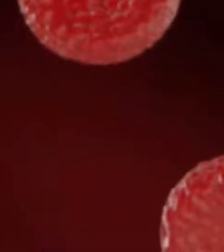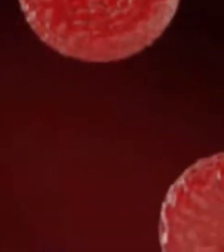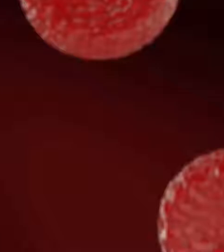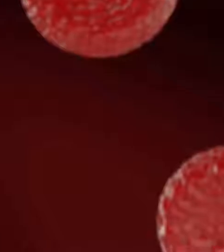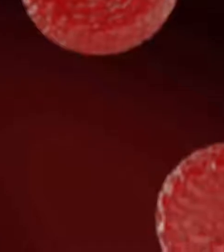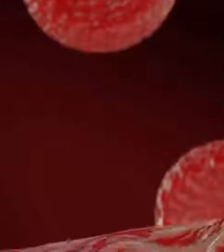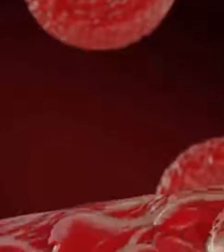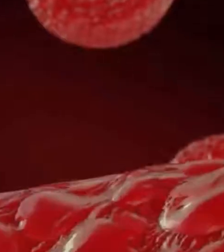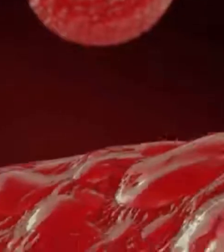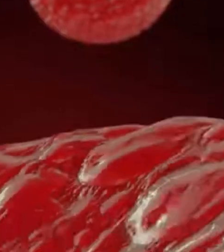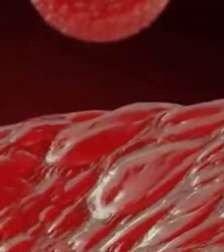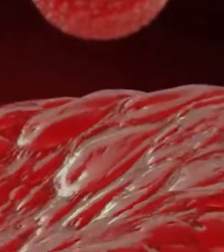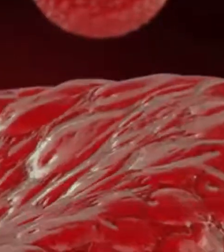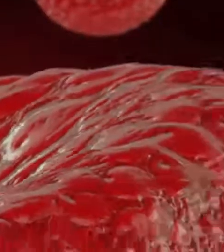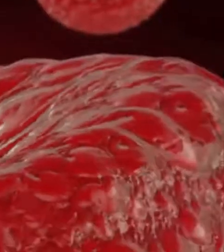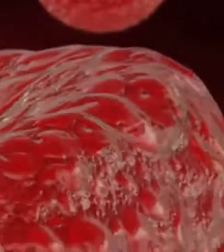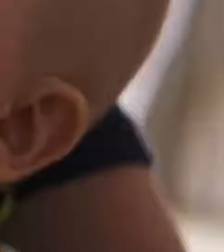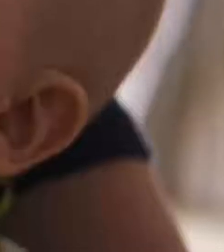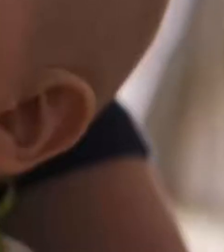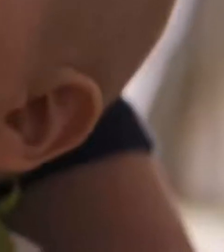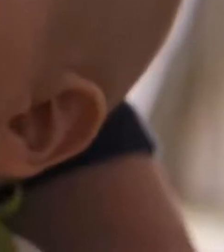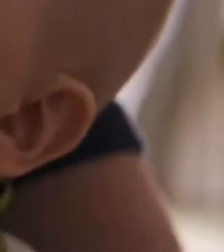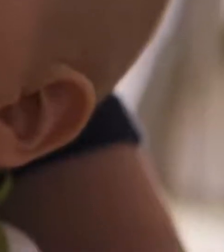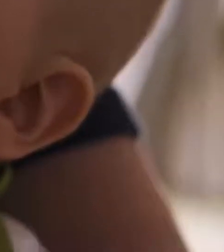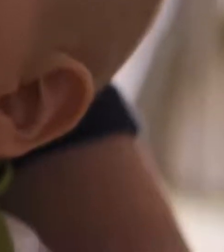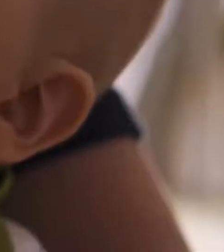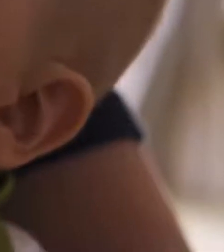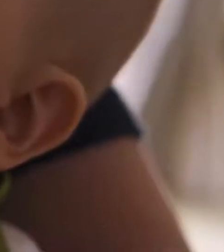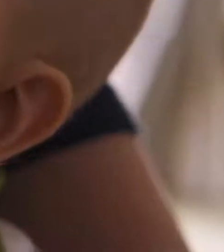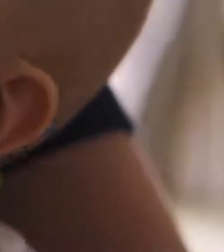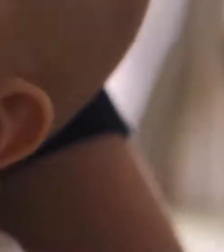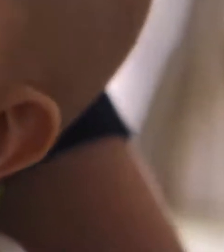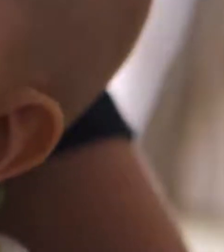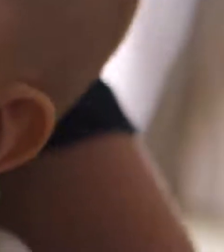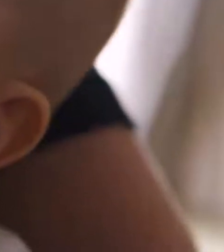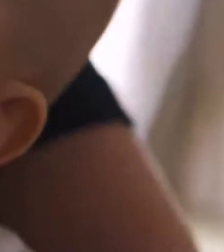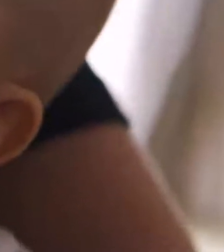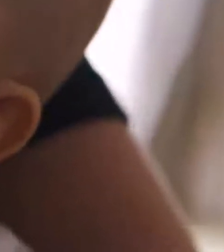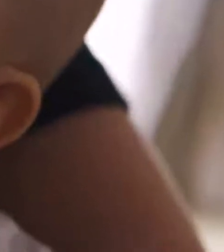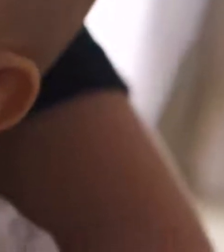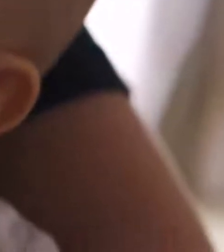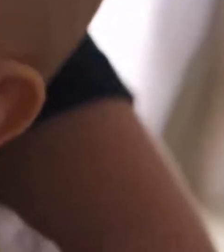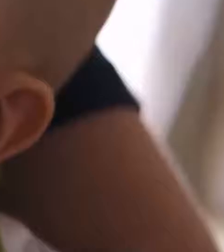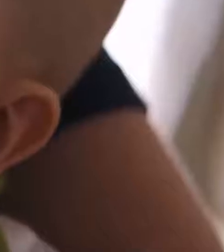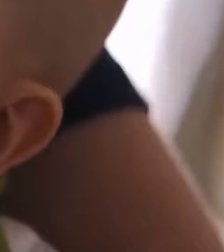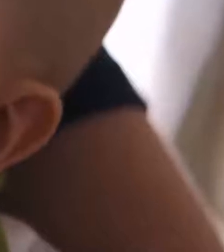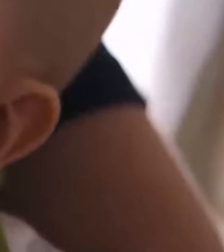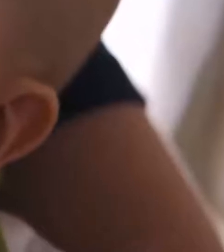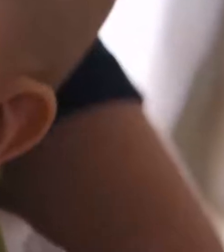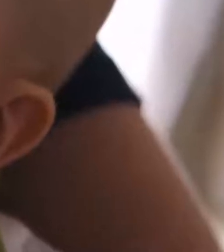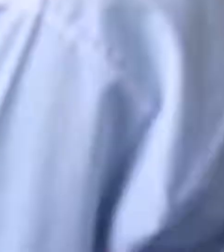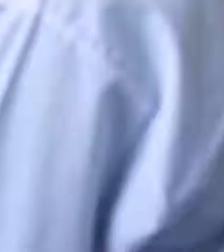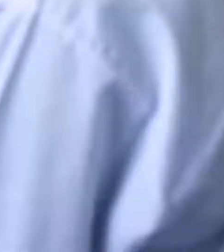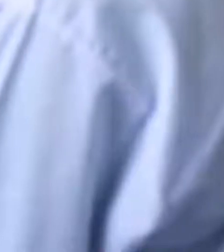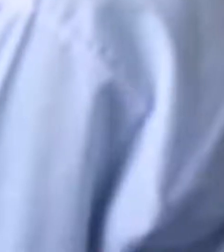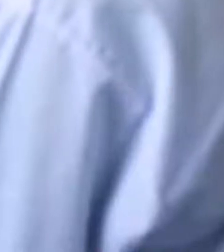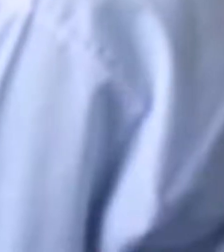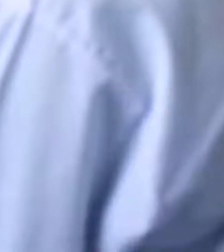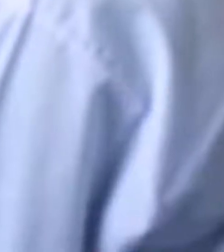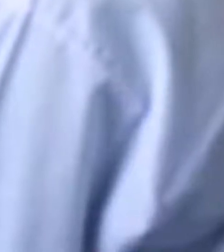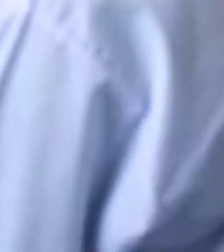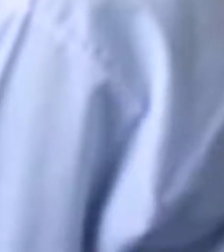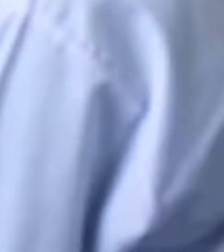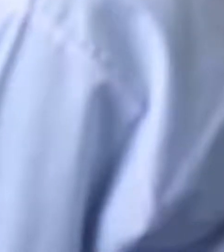infecção. Quando isso acontece, o bebê pode nascer com anemia grave, inchaços e aumento do fígado, por exemplo. A